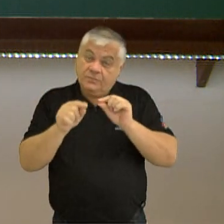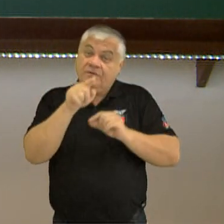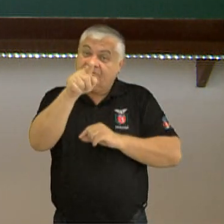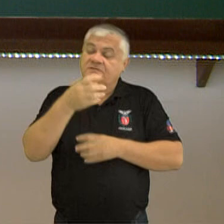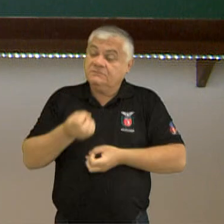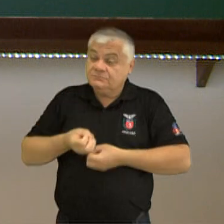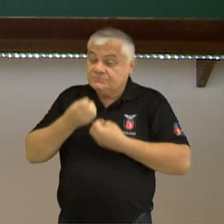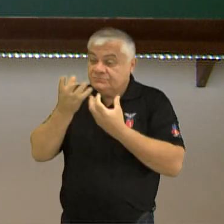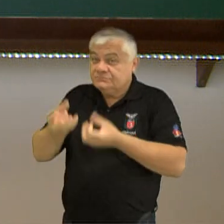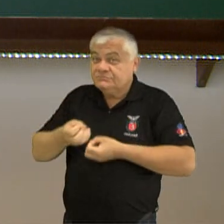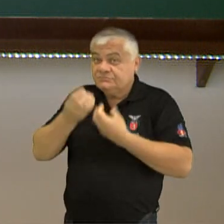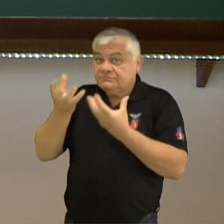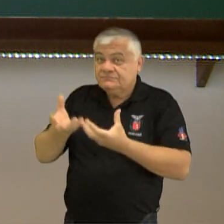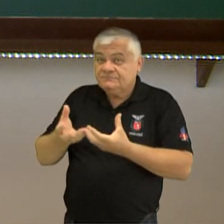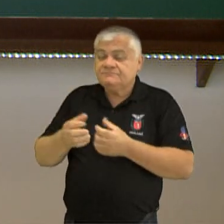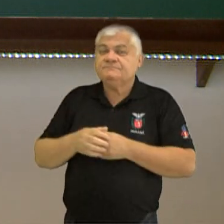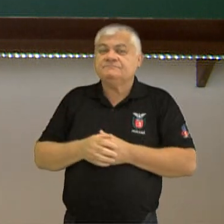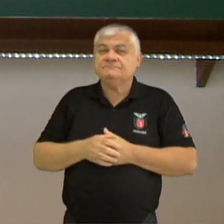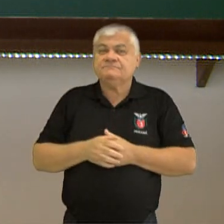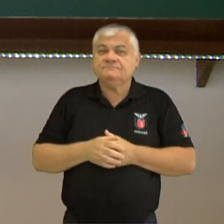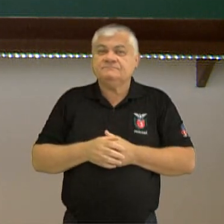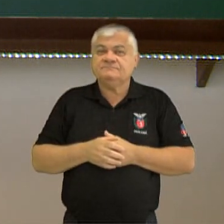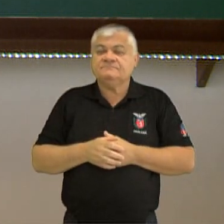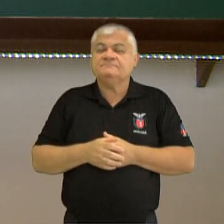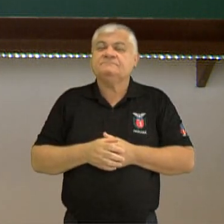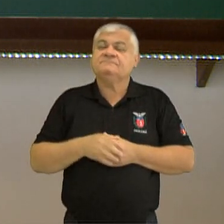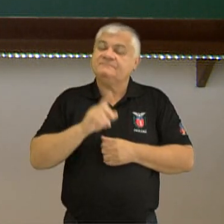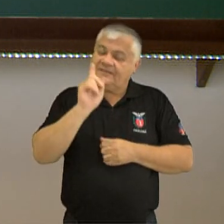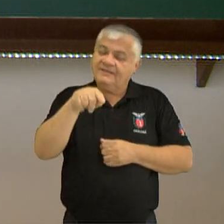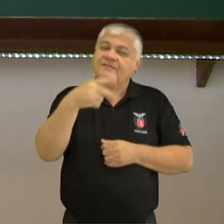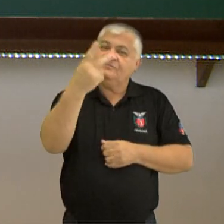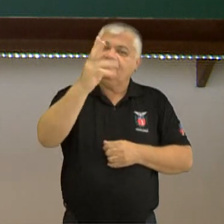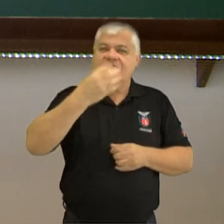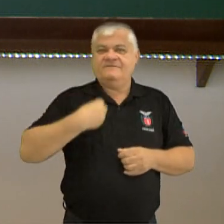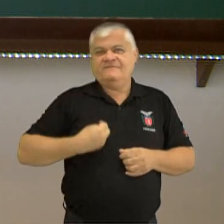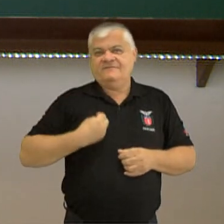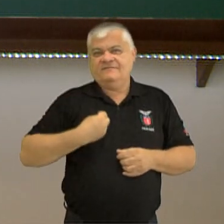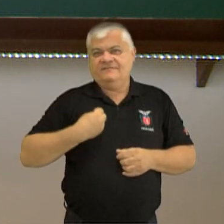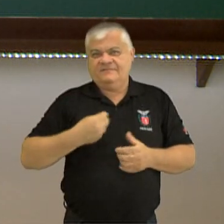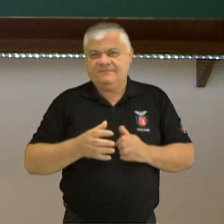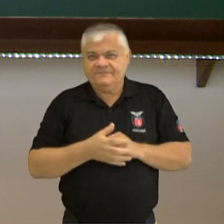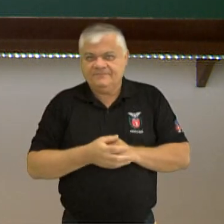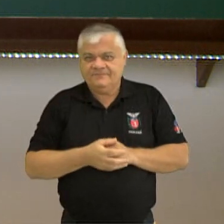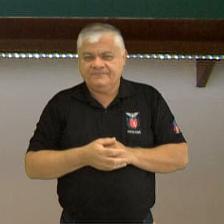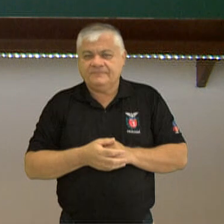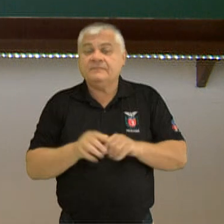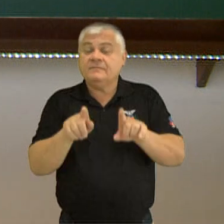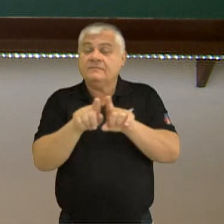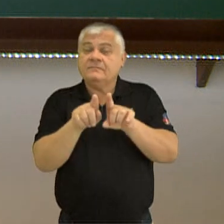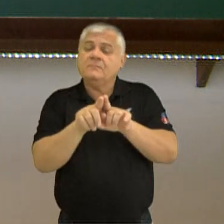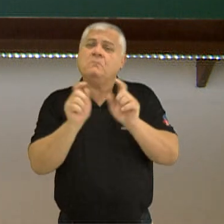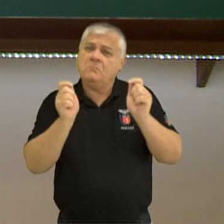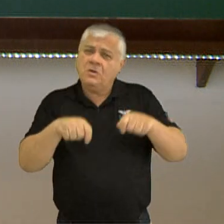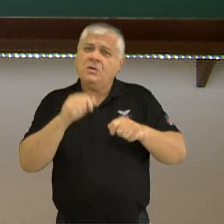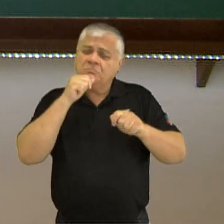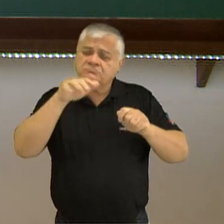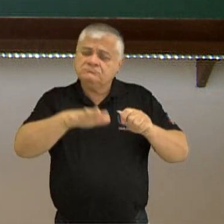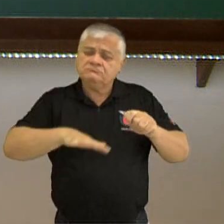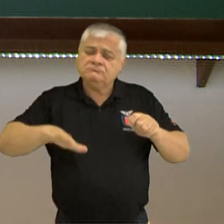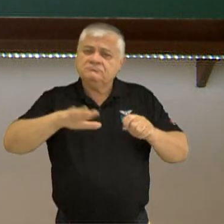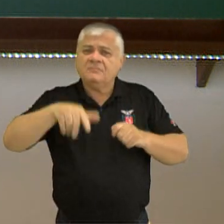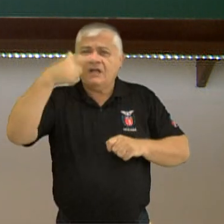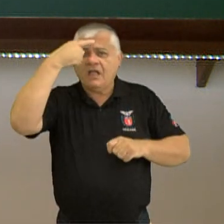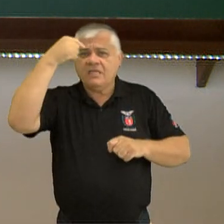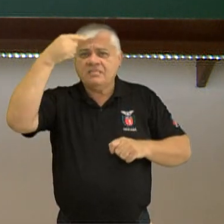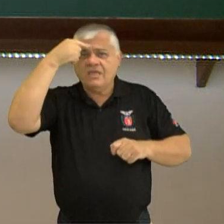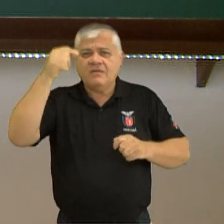relato, ó, você conta da sua vida. Também pode ser do tipo, no campo acadêmico, assim, como